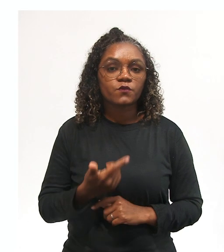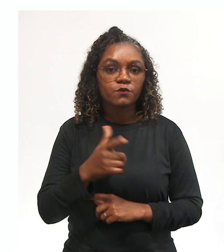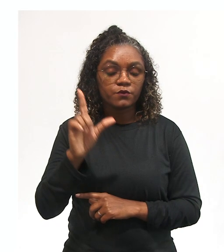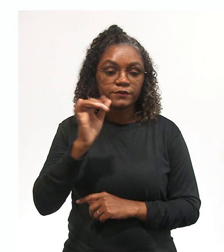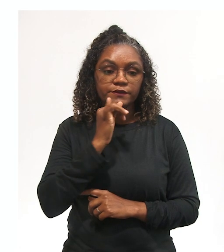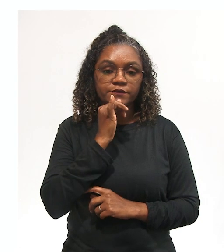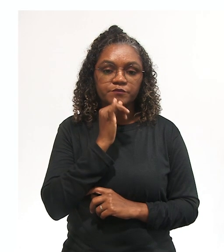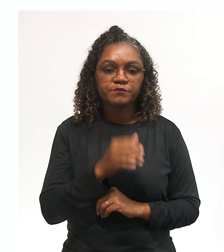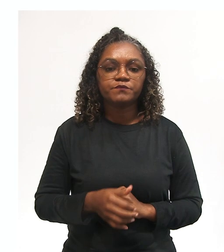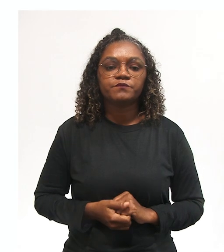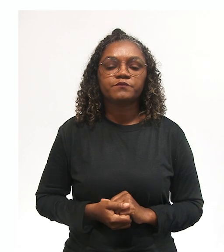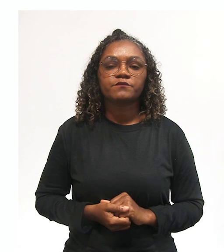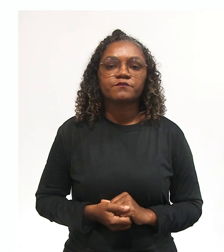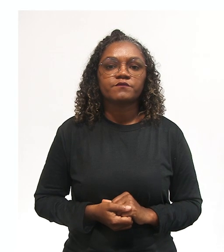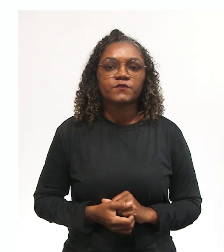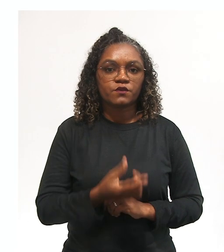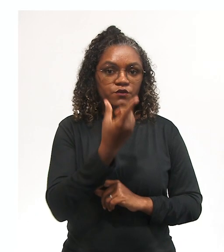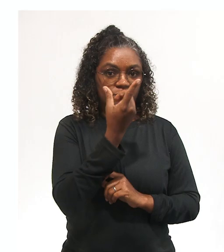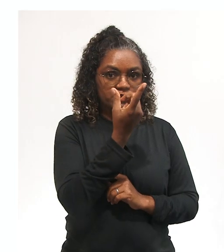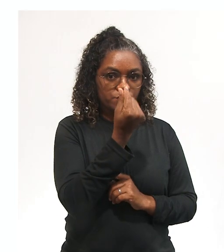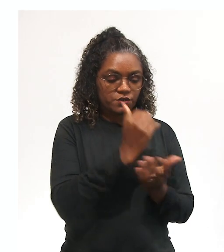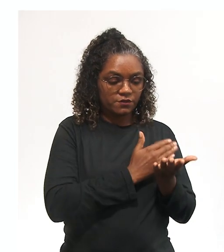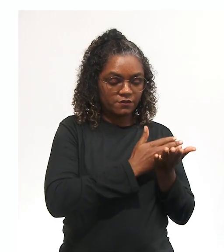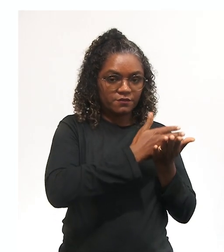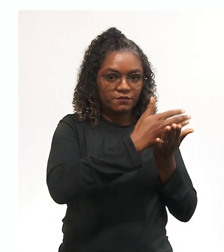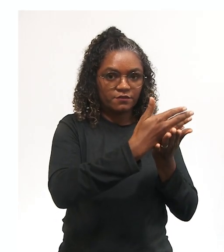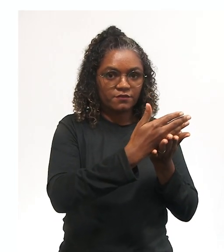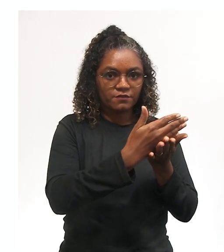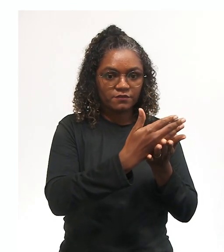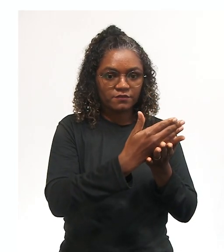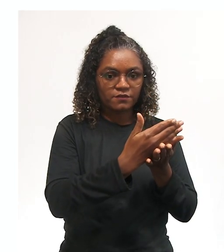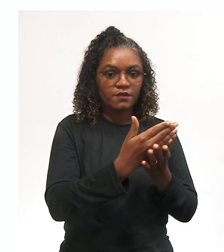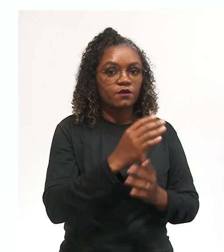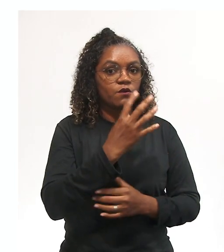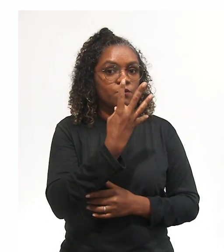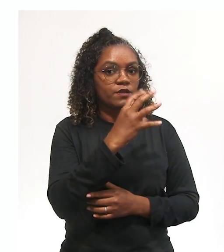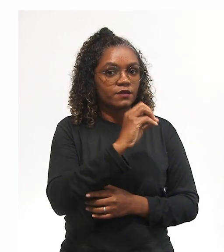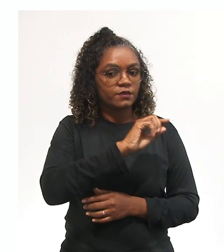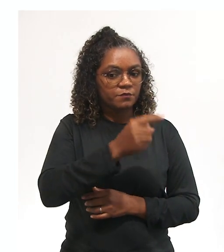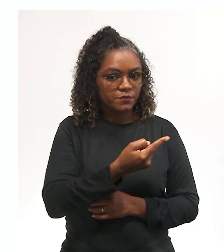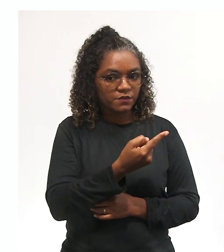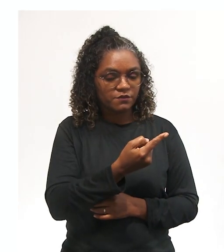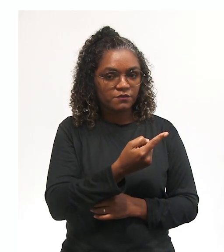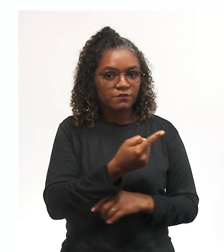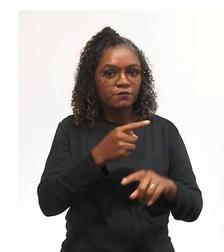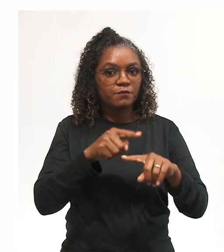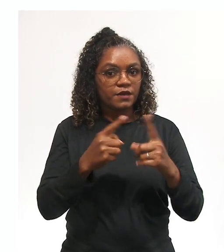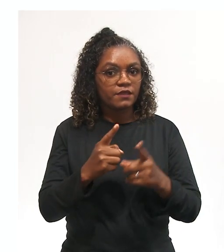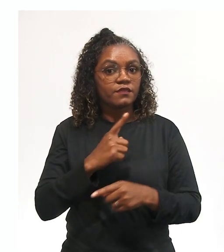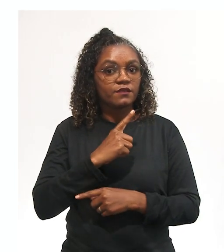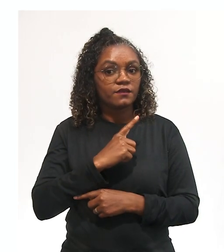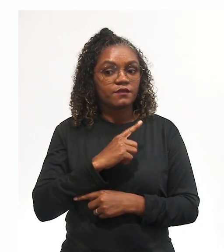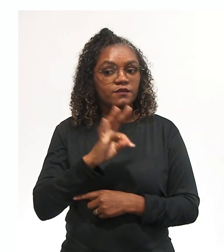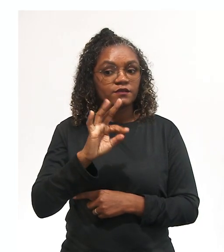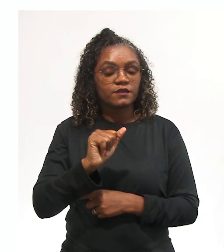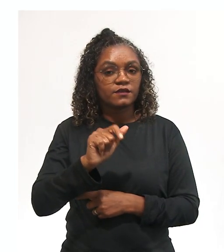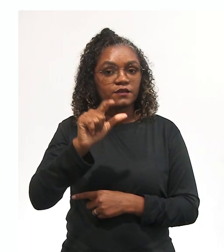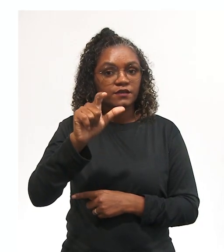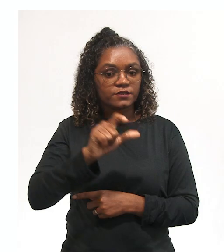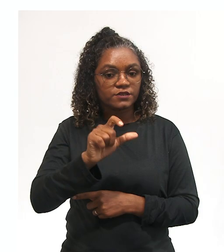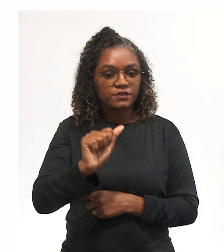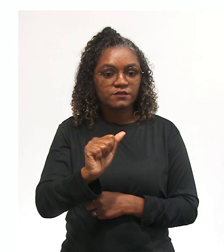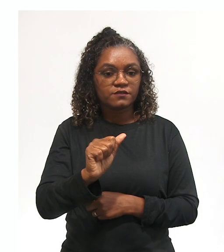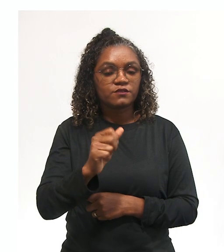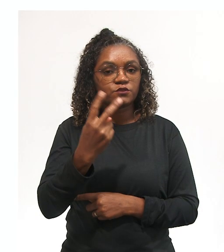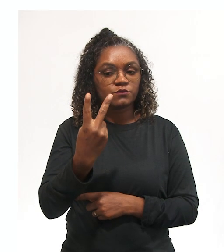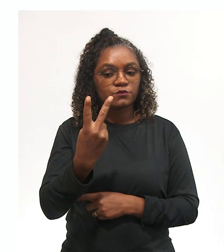capital, 40 mil reais, aplicado a taxa de juros simples de 2% ao